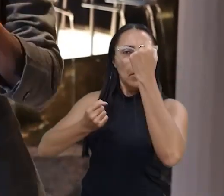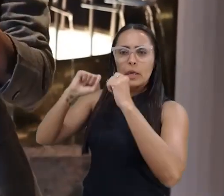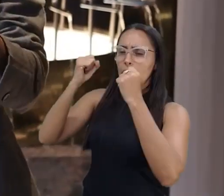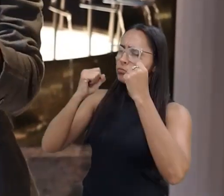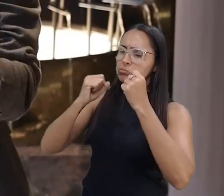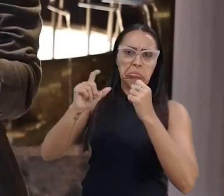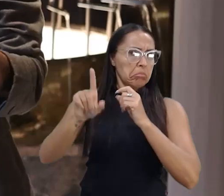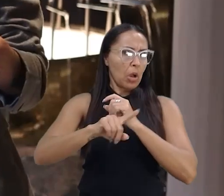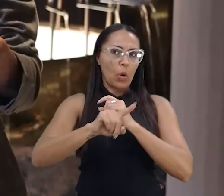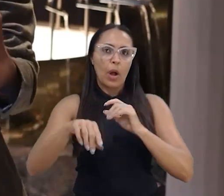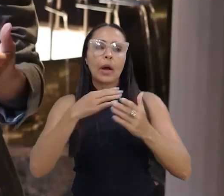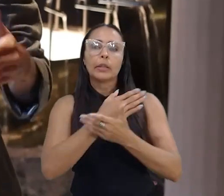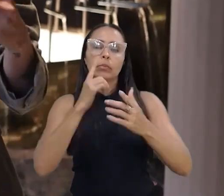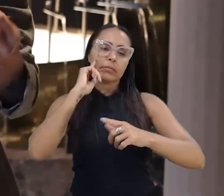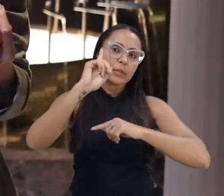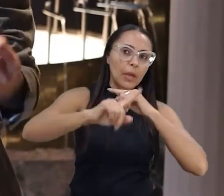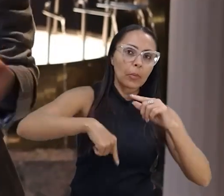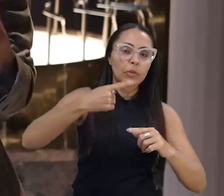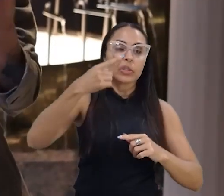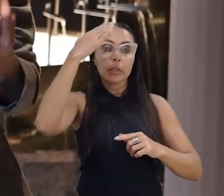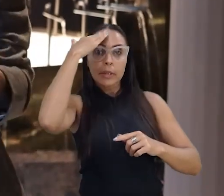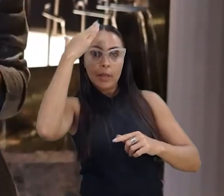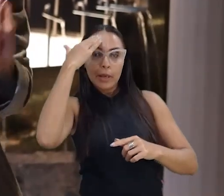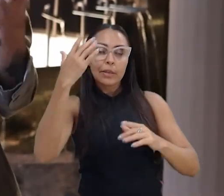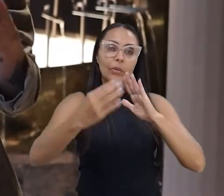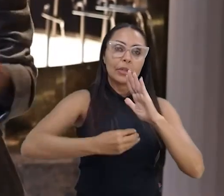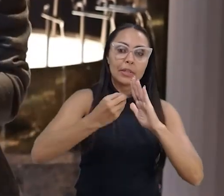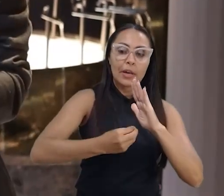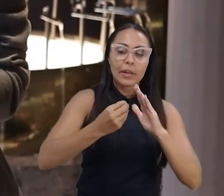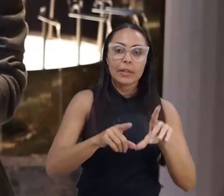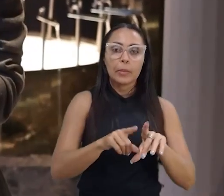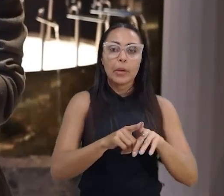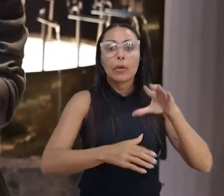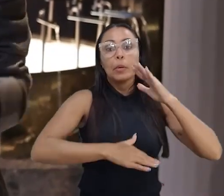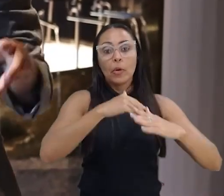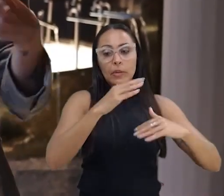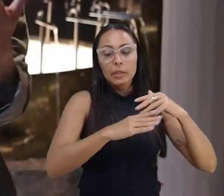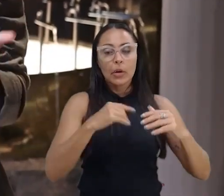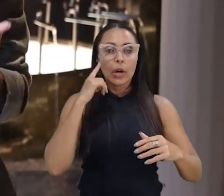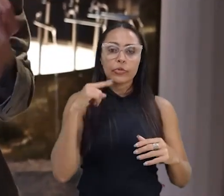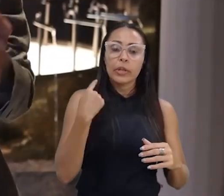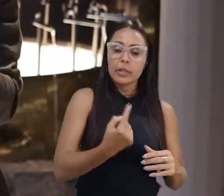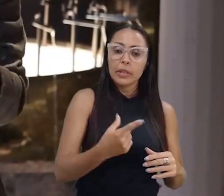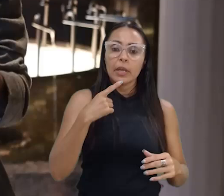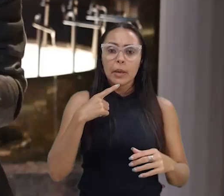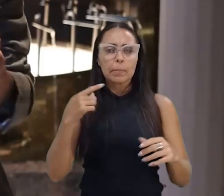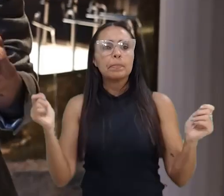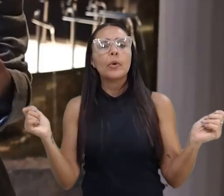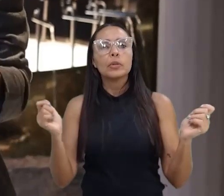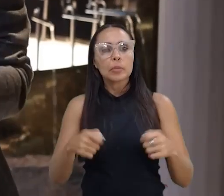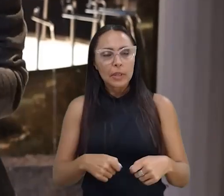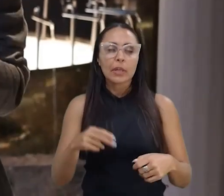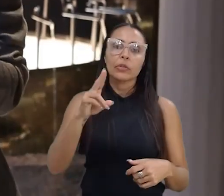incrementos. Após essa ruptura, que é quando a gente entende o design de interiores como profissão propriamente dita, a gente tem a possibilidade